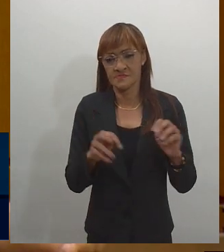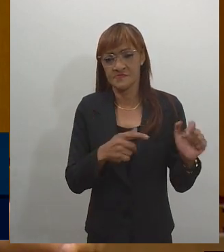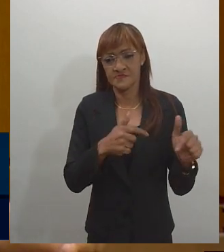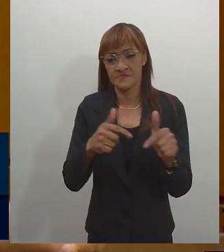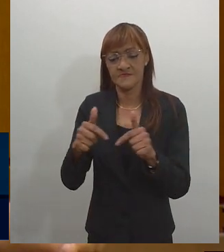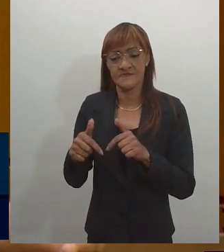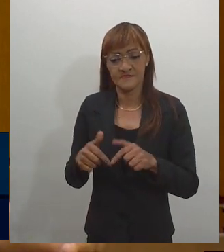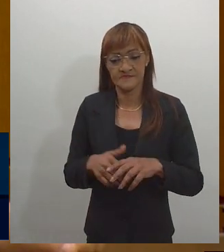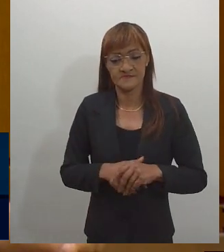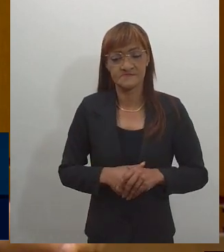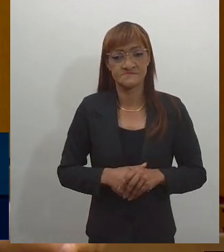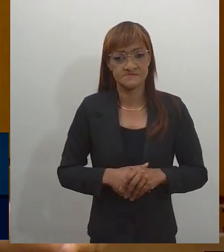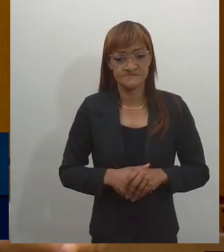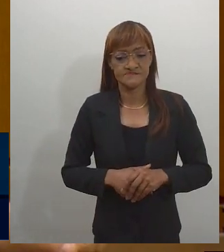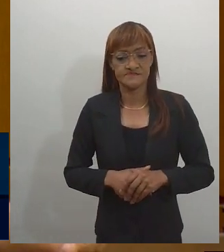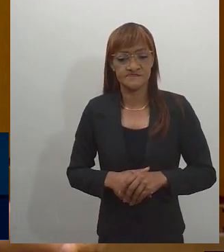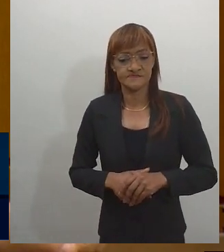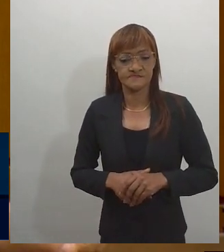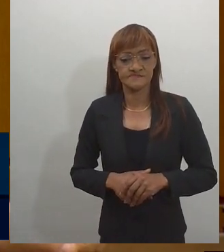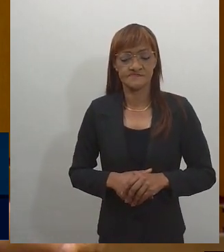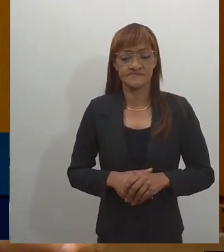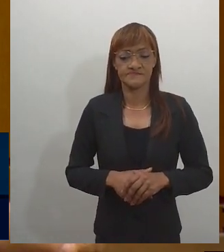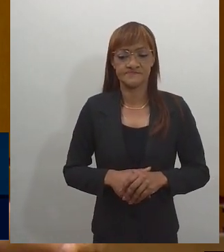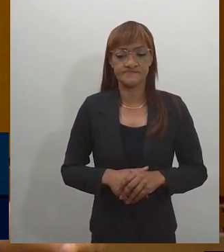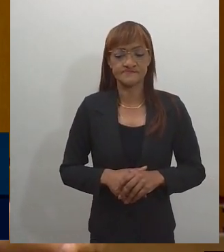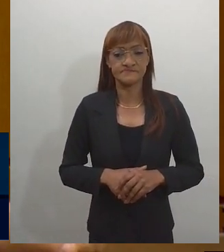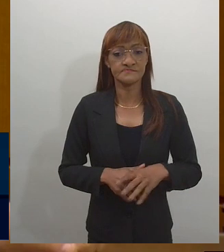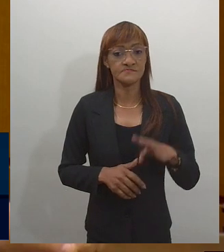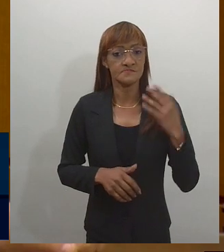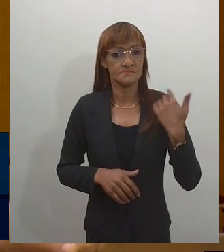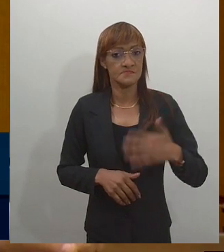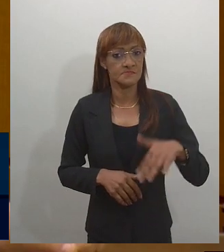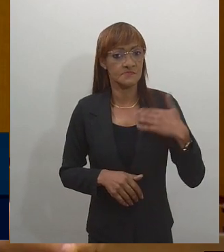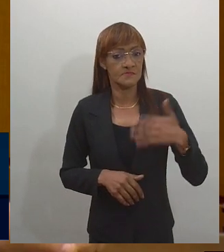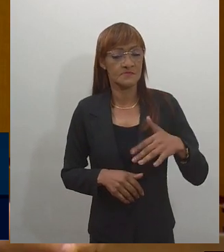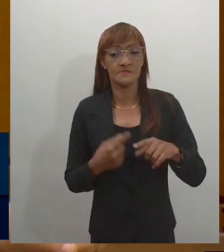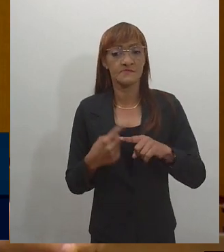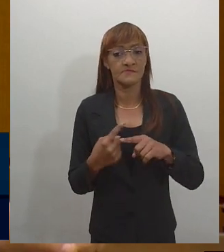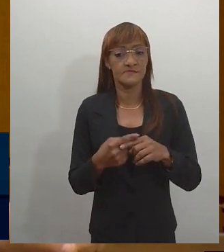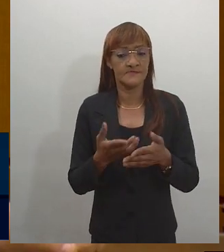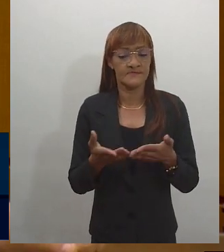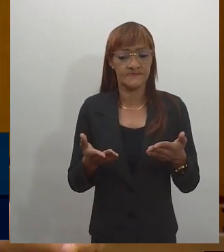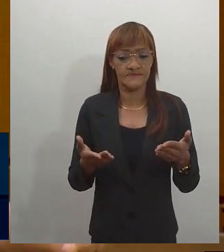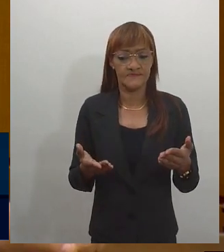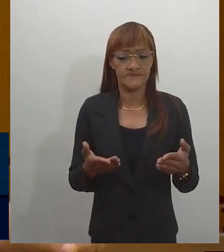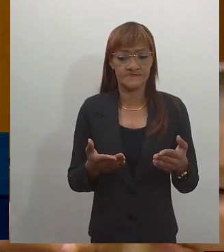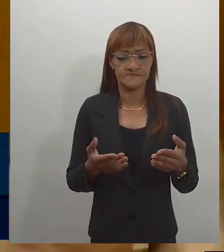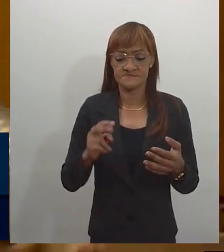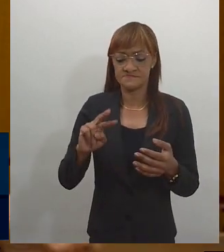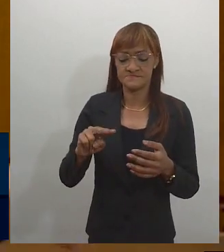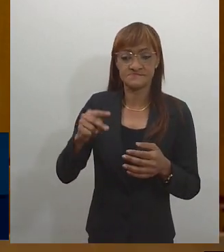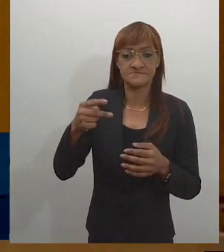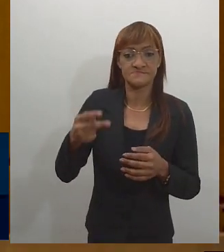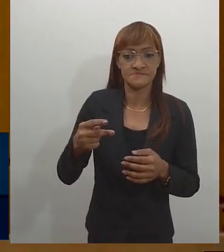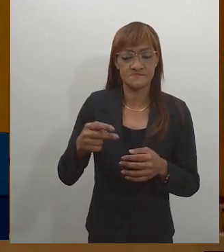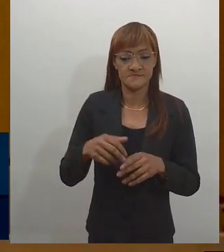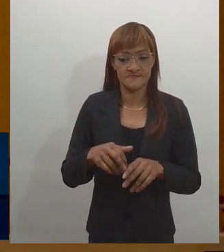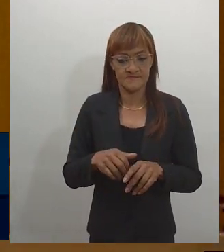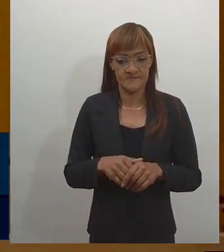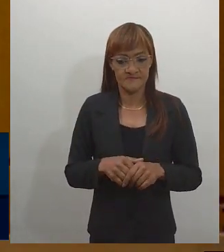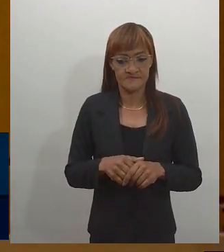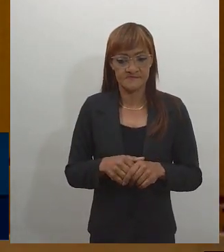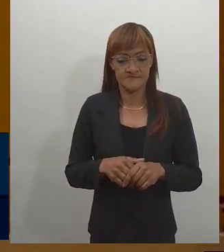tem um custo muito alto, porque você aumenta, você onera, você faz com que essas